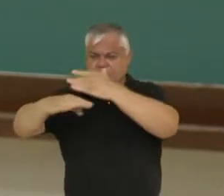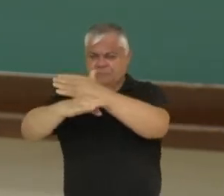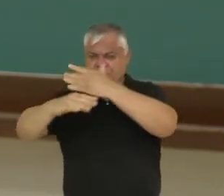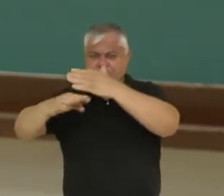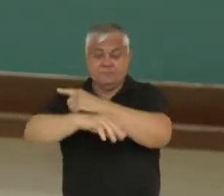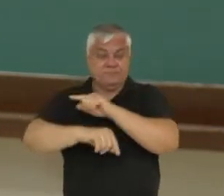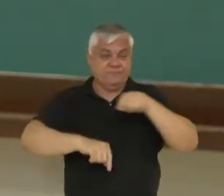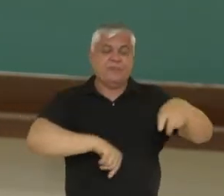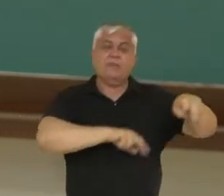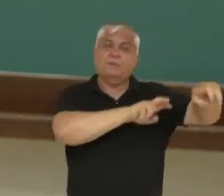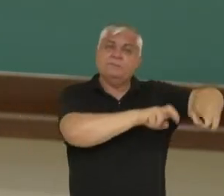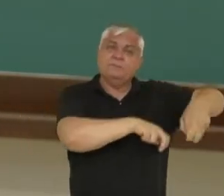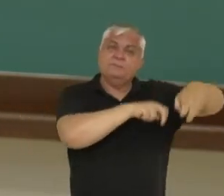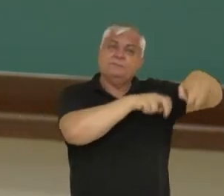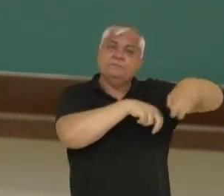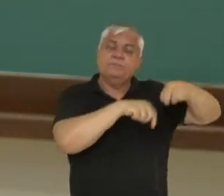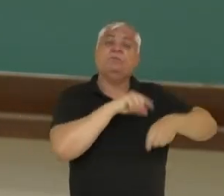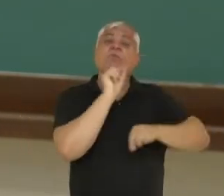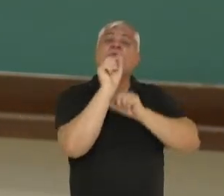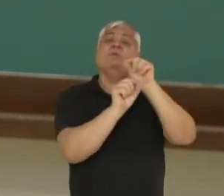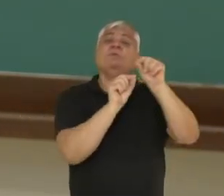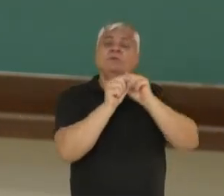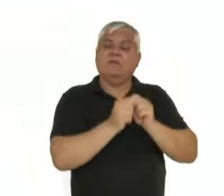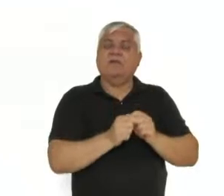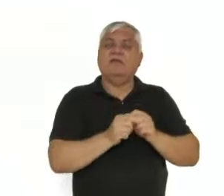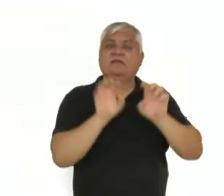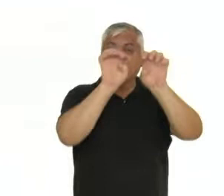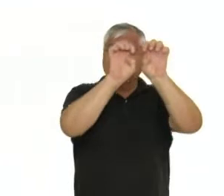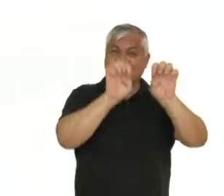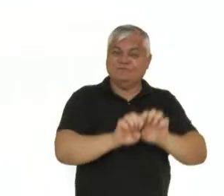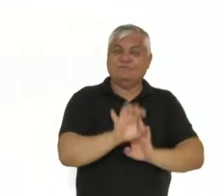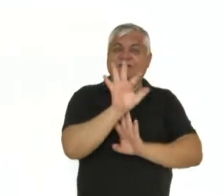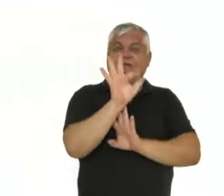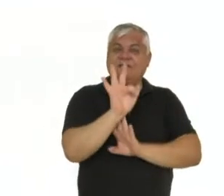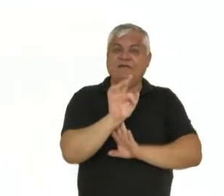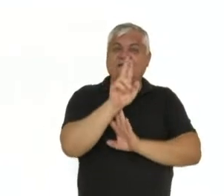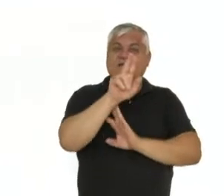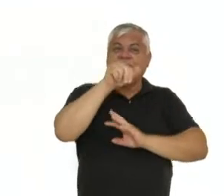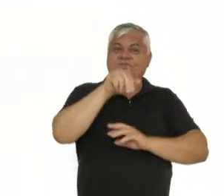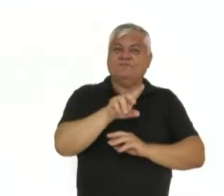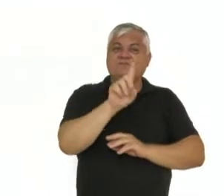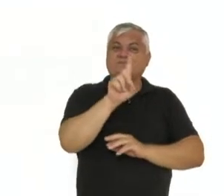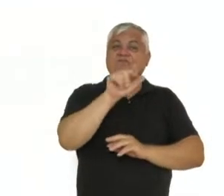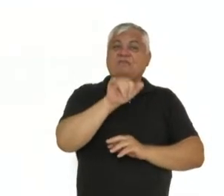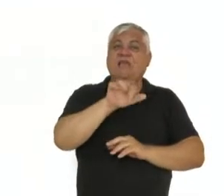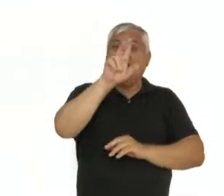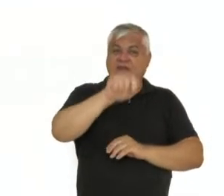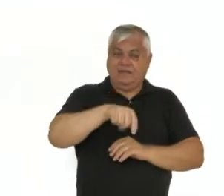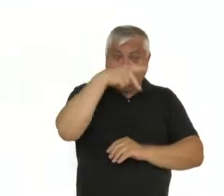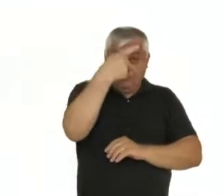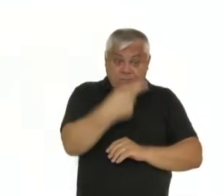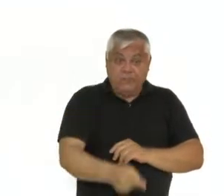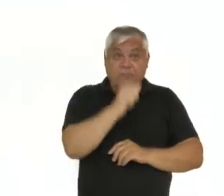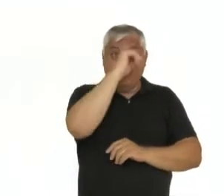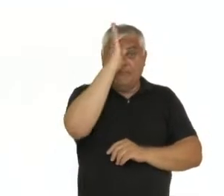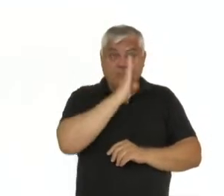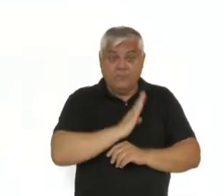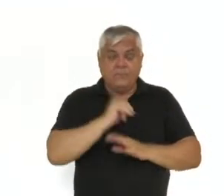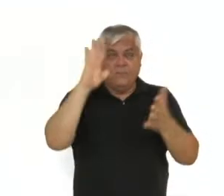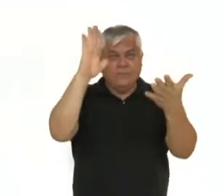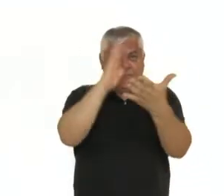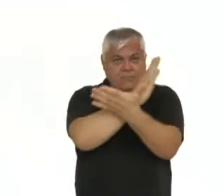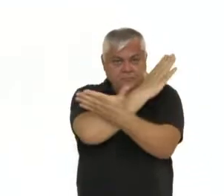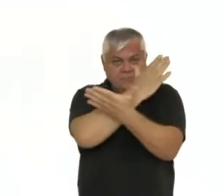temos o entendimento do que seja estrutura fundiária. No quesito Brasil, a formatação dessa divisão urbana e